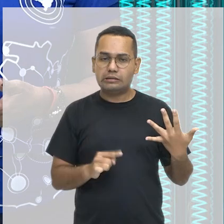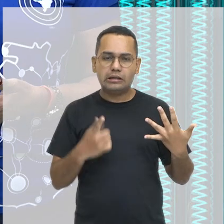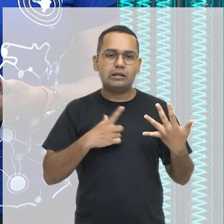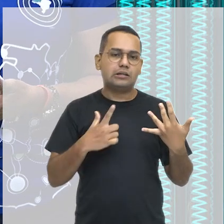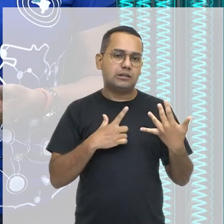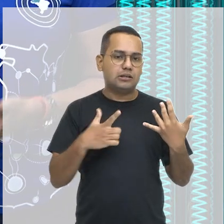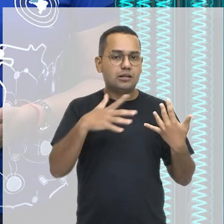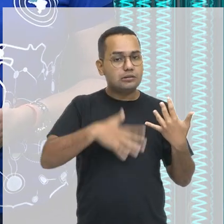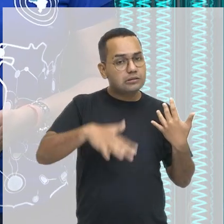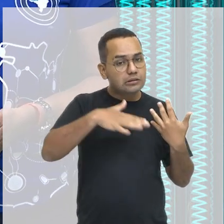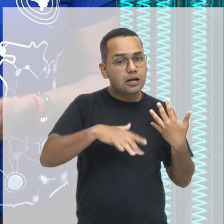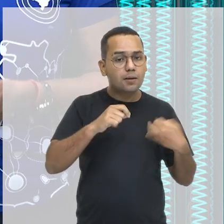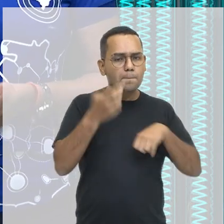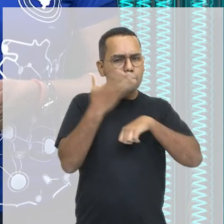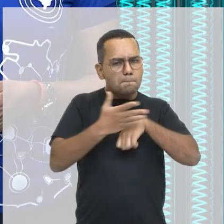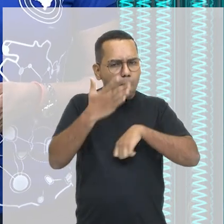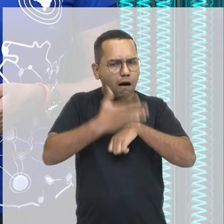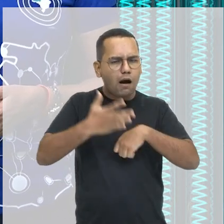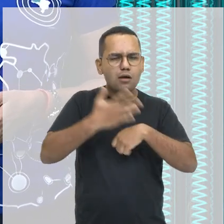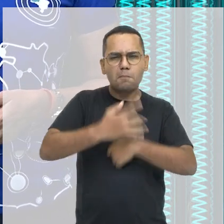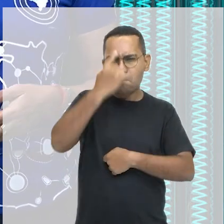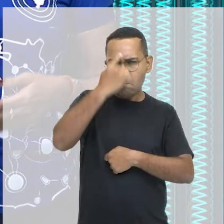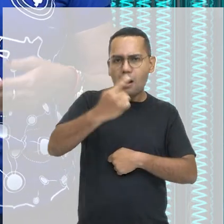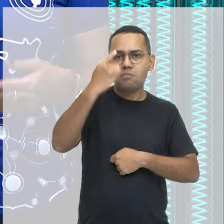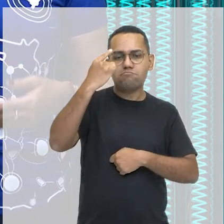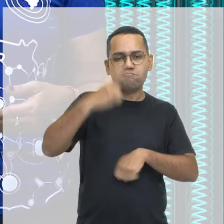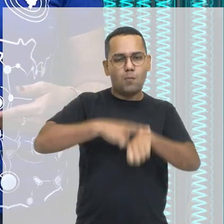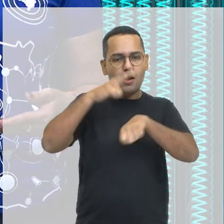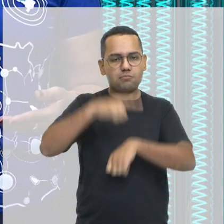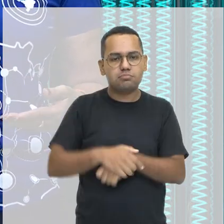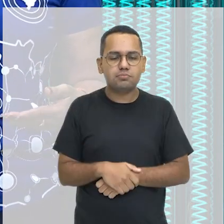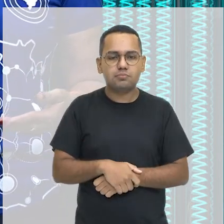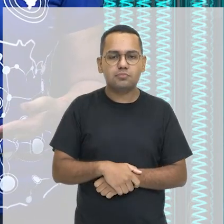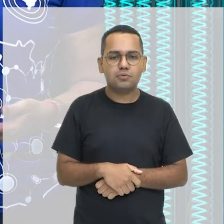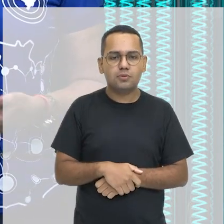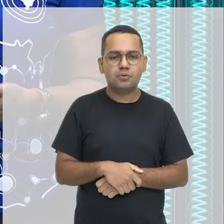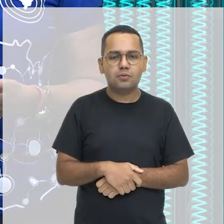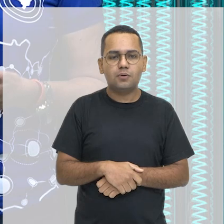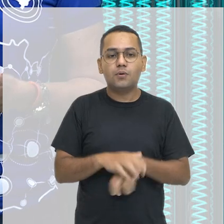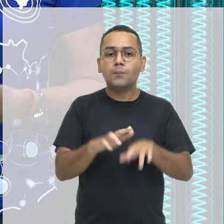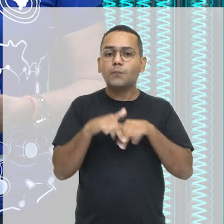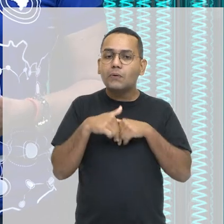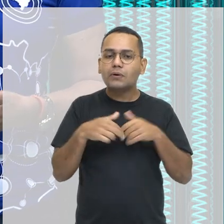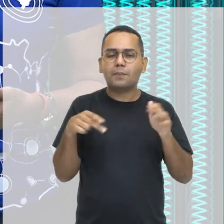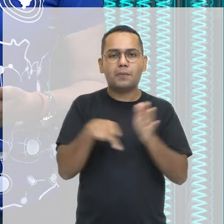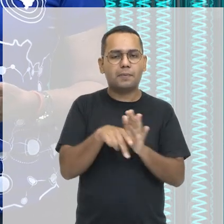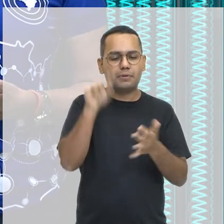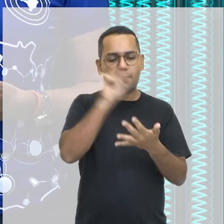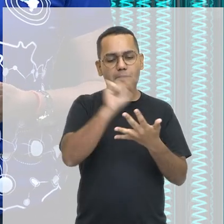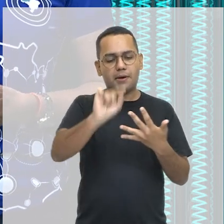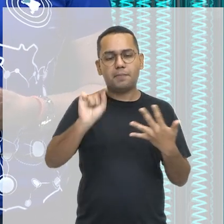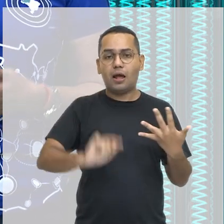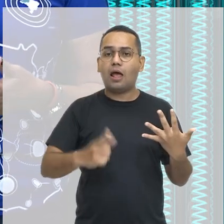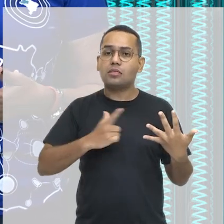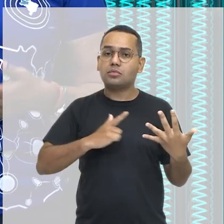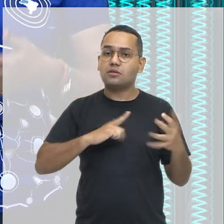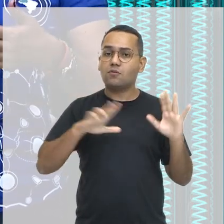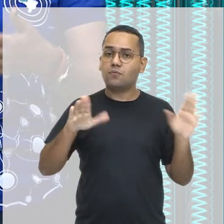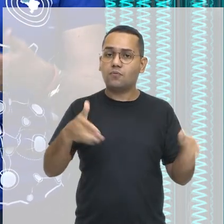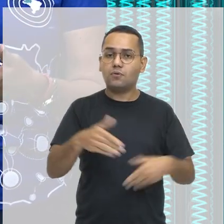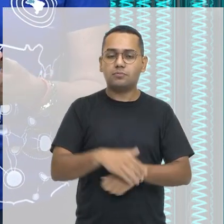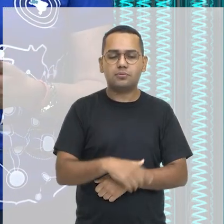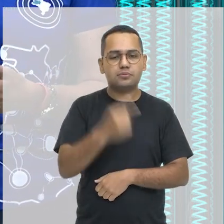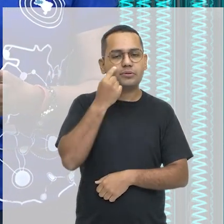num treinamento de improvisação, cada uma com seu propósito específico,